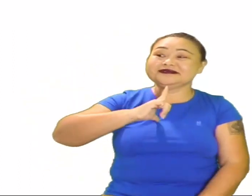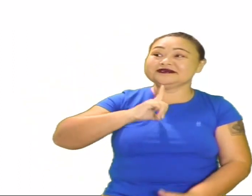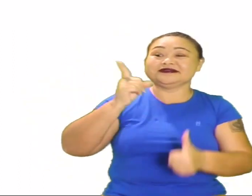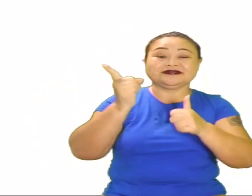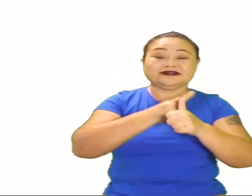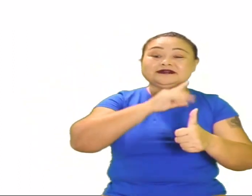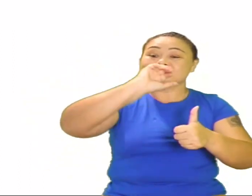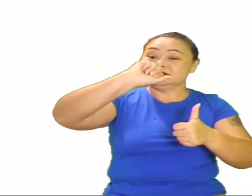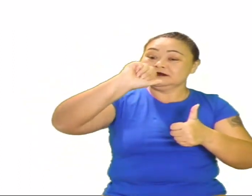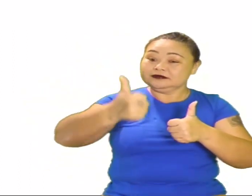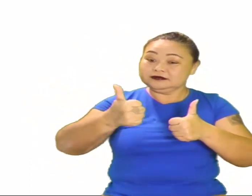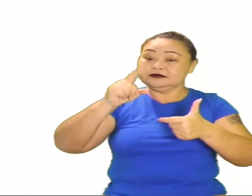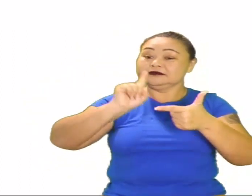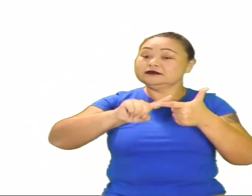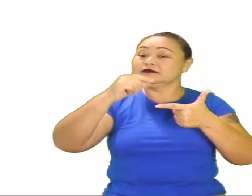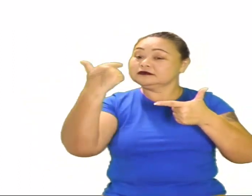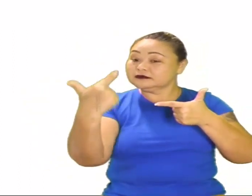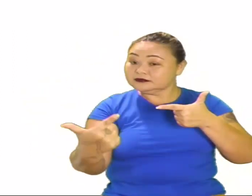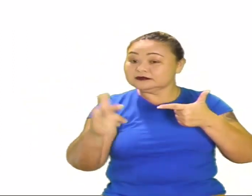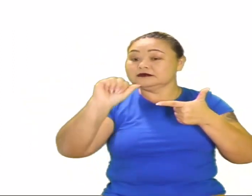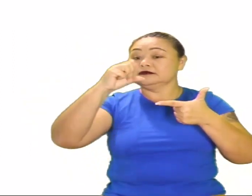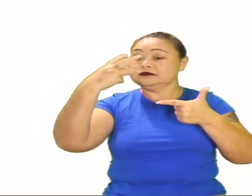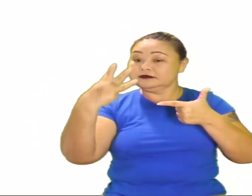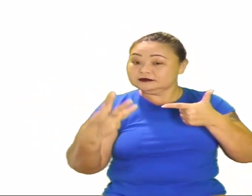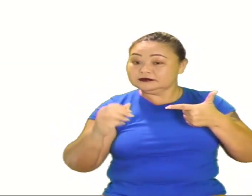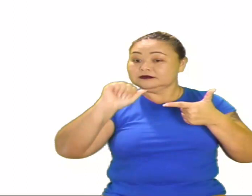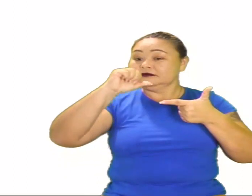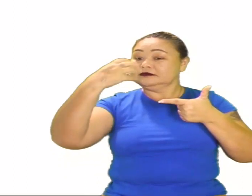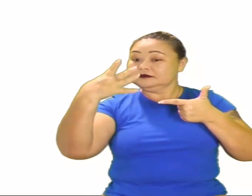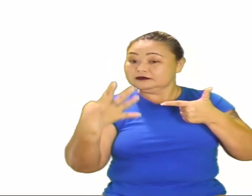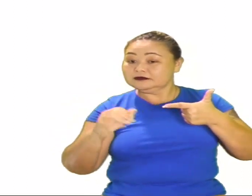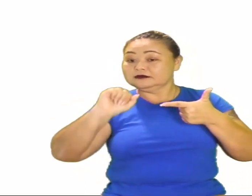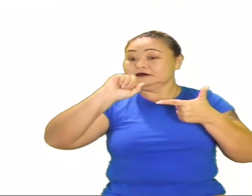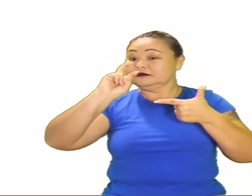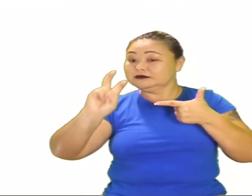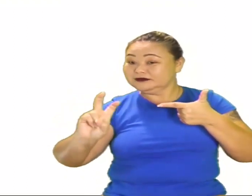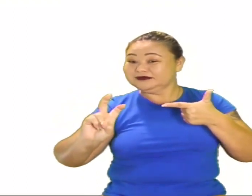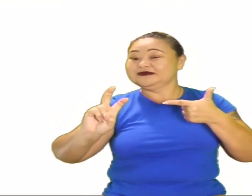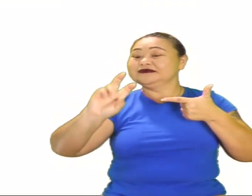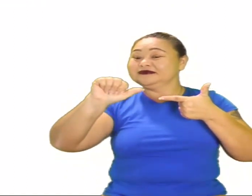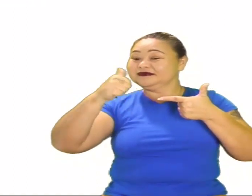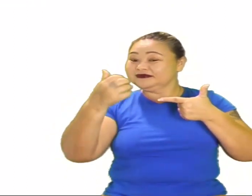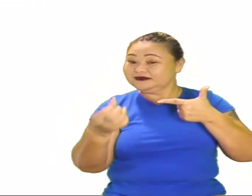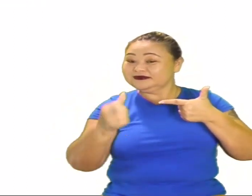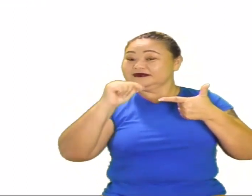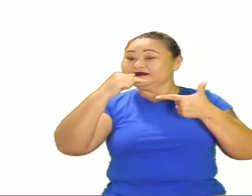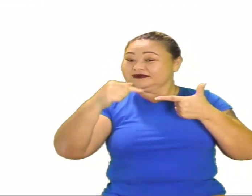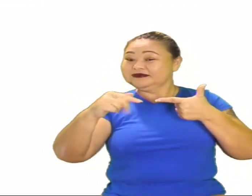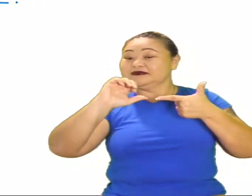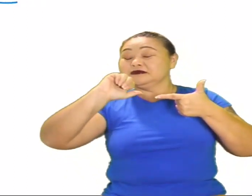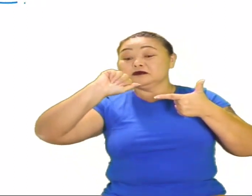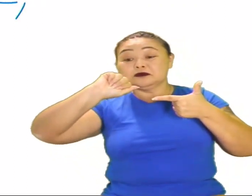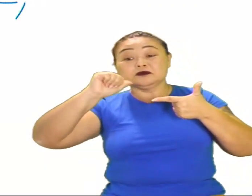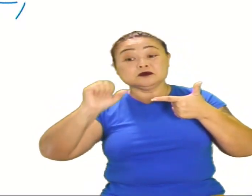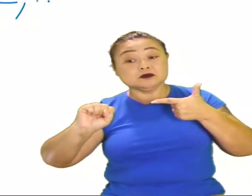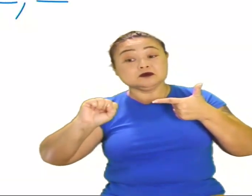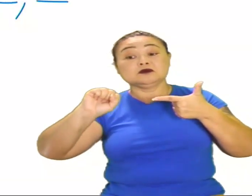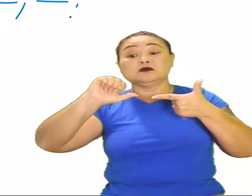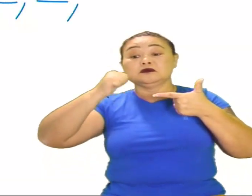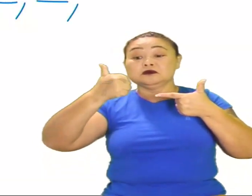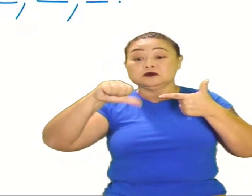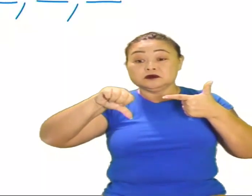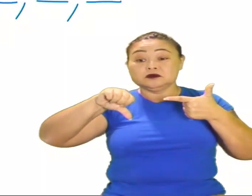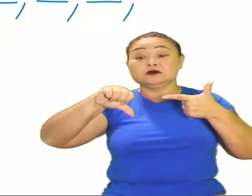o A1, né? Depois o A2, o A3, o A4, o A5, o A6, o A7, o A8,